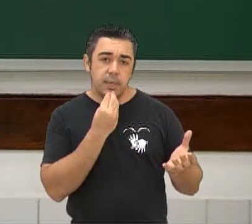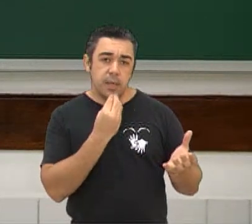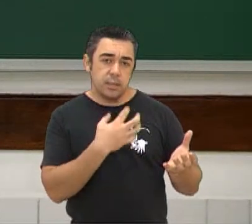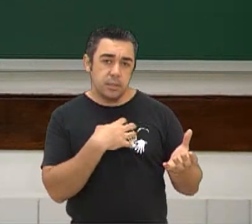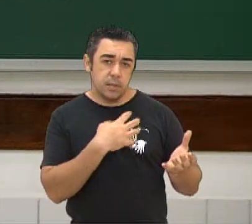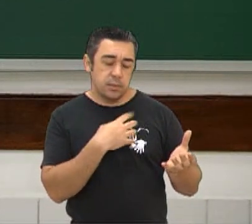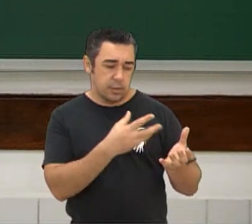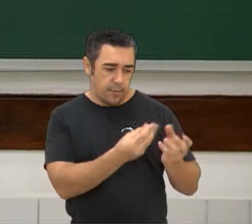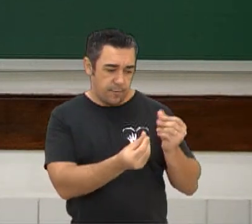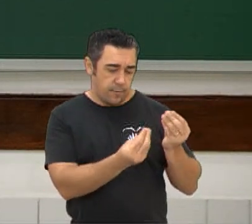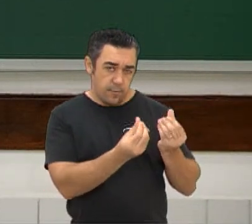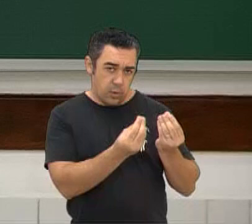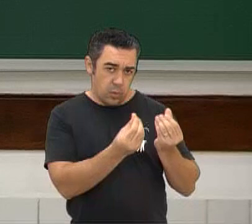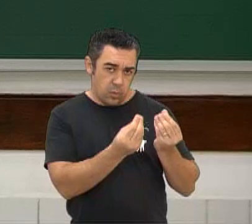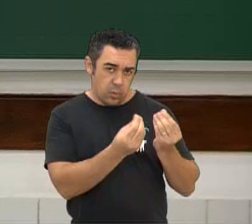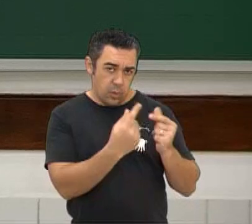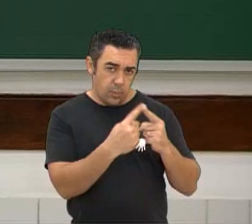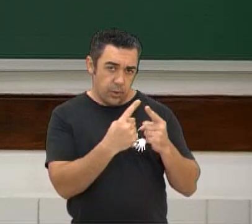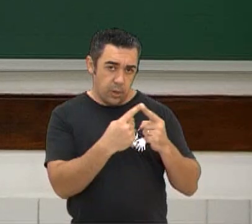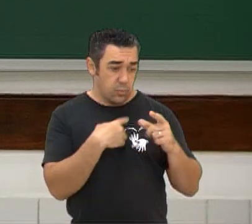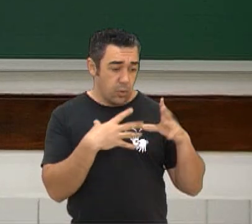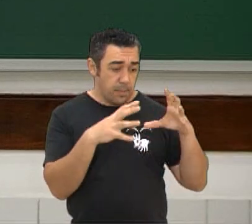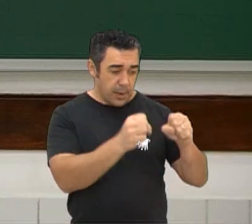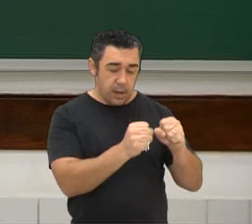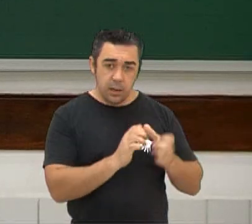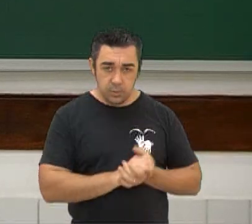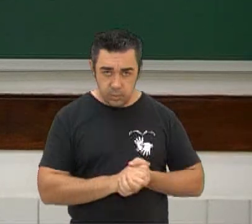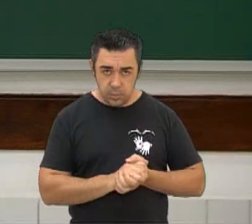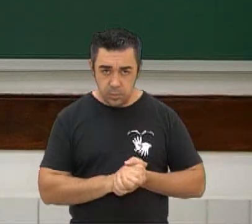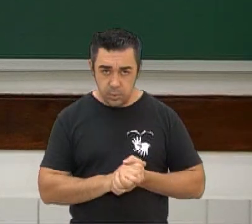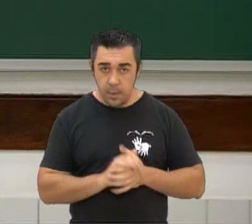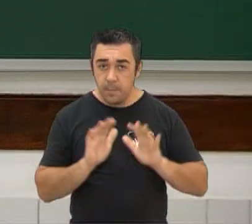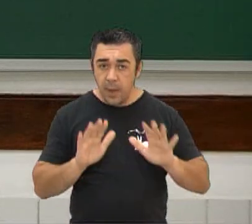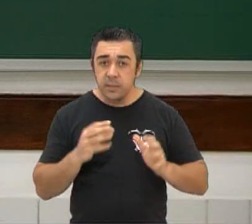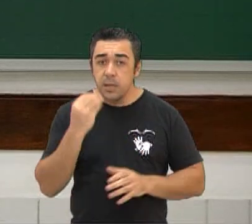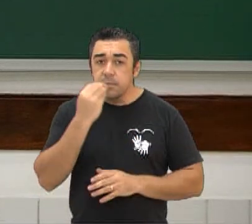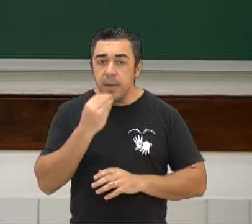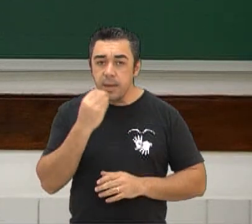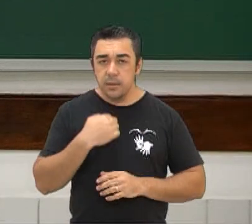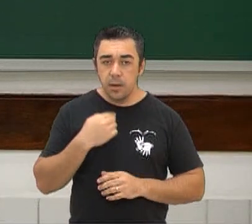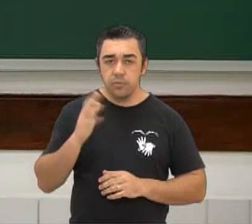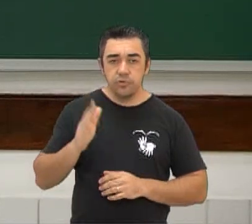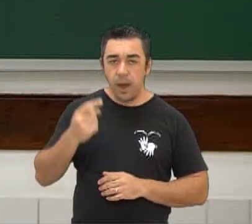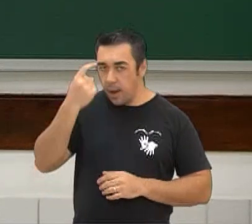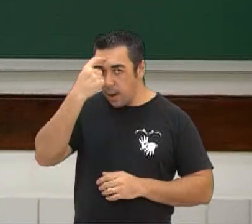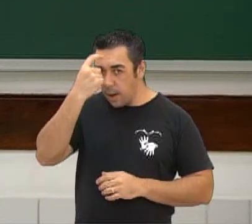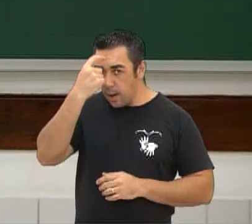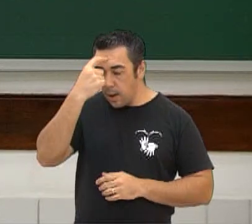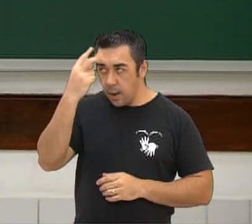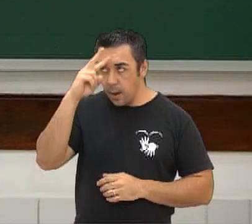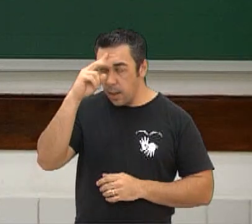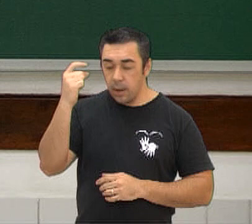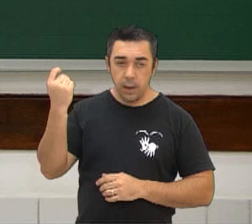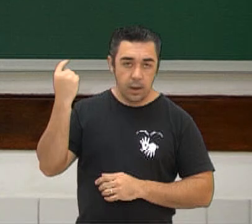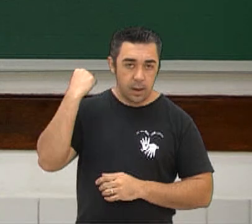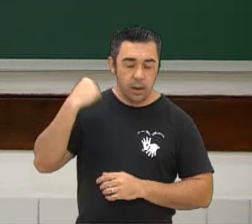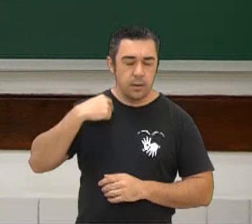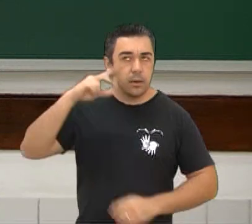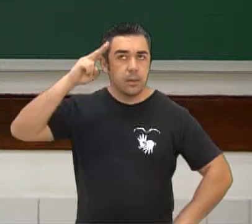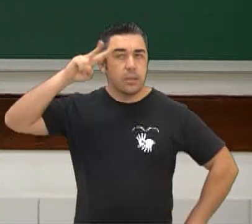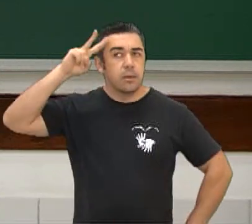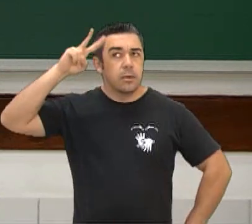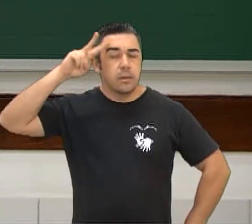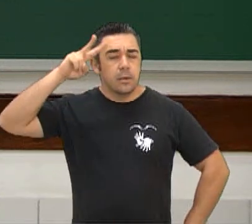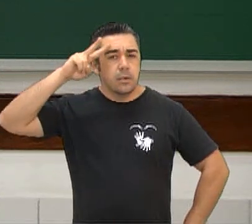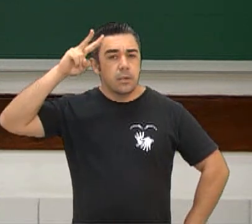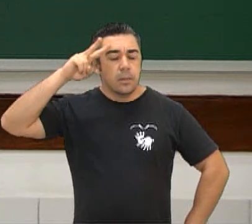porque agora eu não estou pegando na bola. Mas eu tenho uma experiência intelectual. Eu consigo me recordar, e